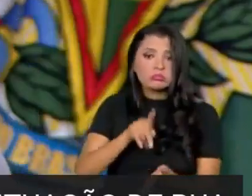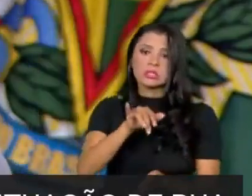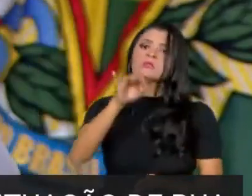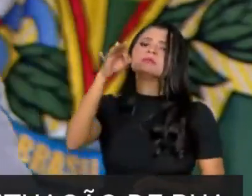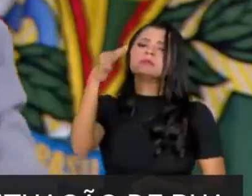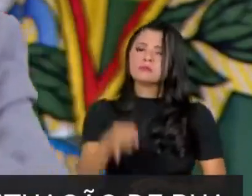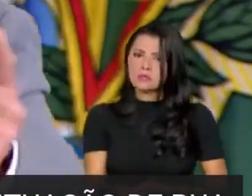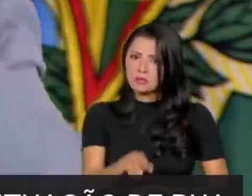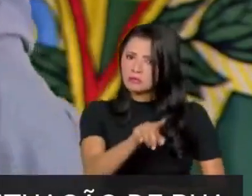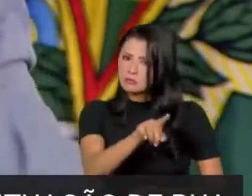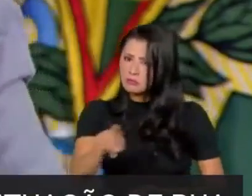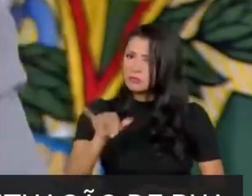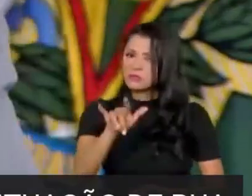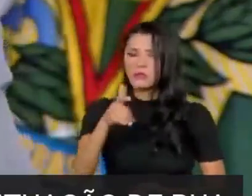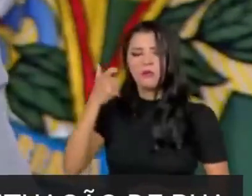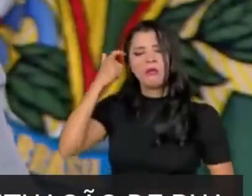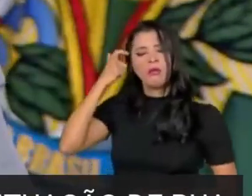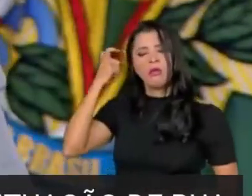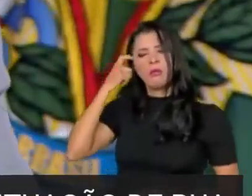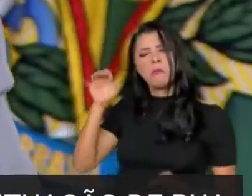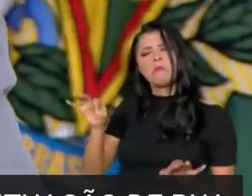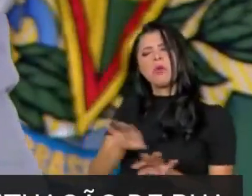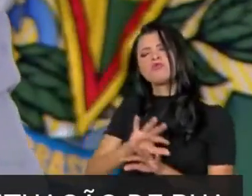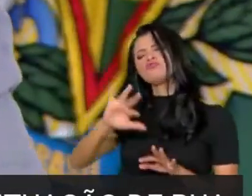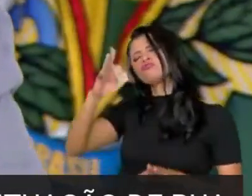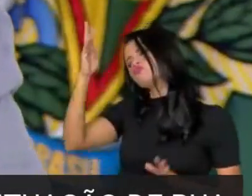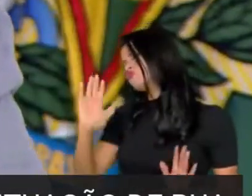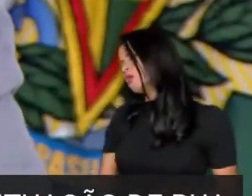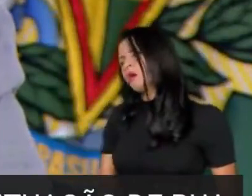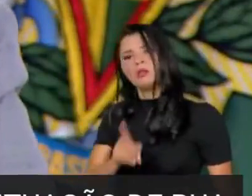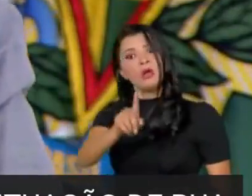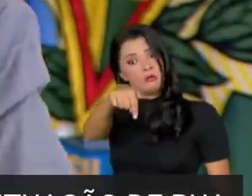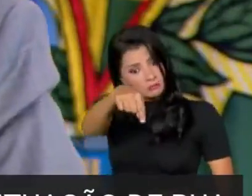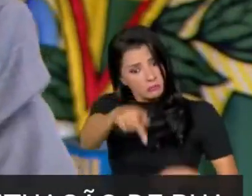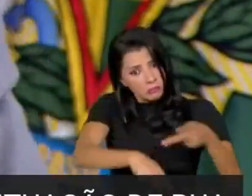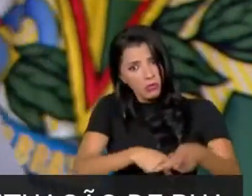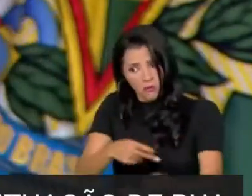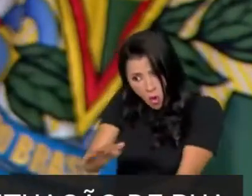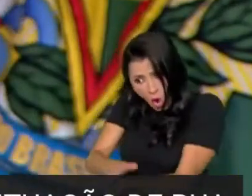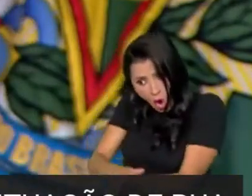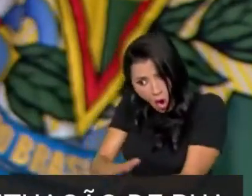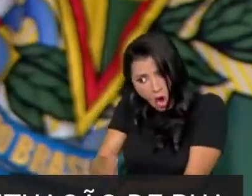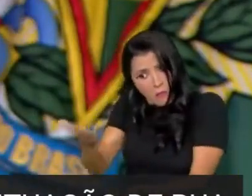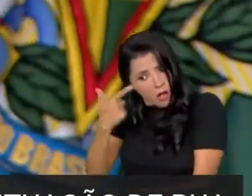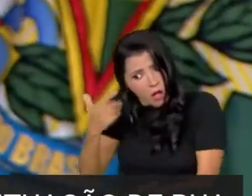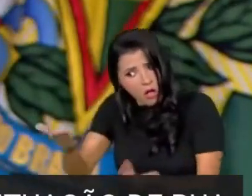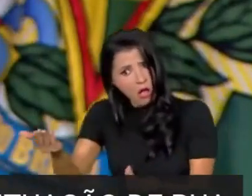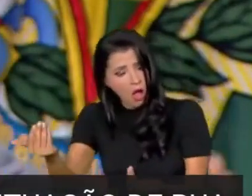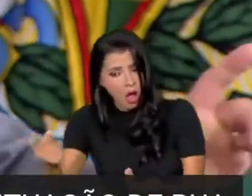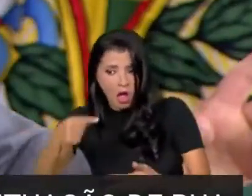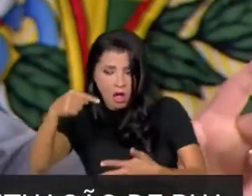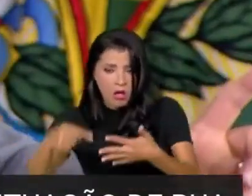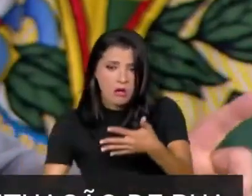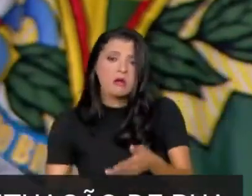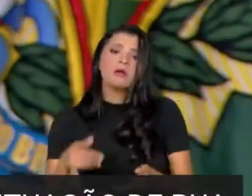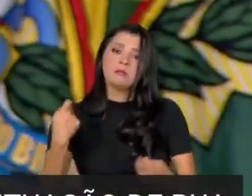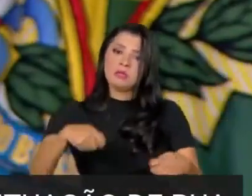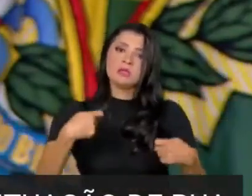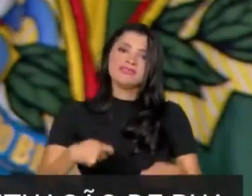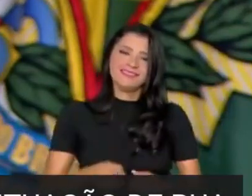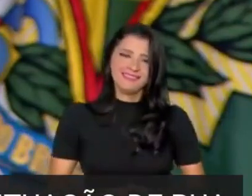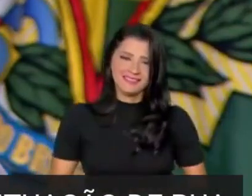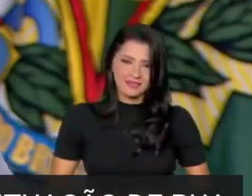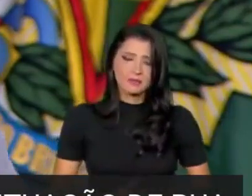Se vocês não acharem que está resolvido, você tem que cobrar. Você tem que cobrar. O